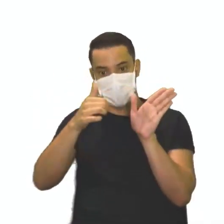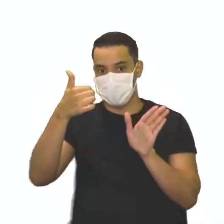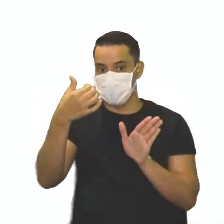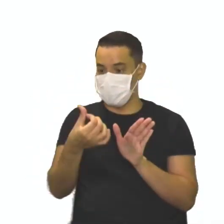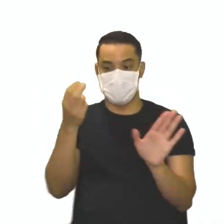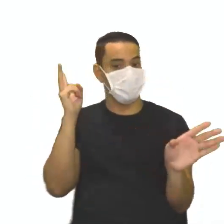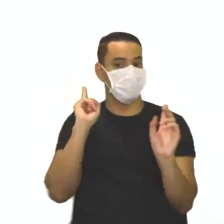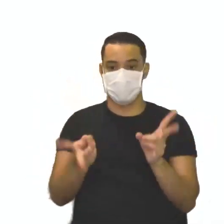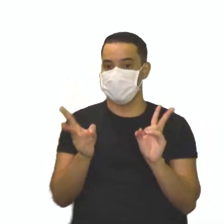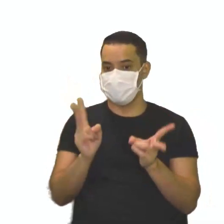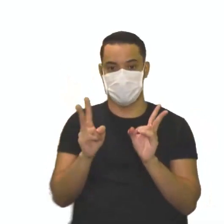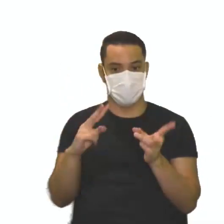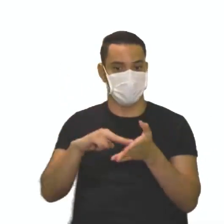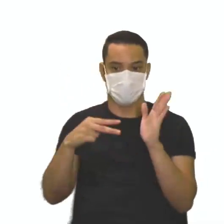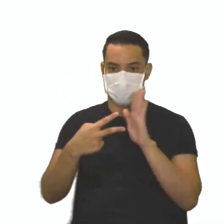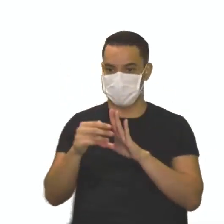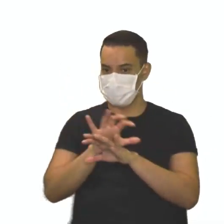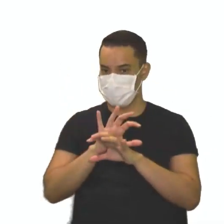bom?